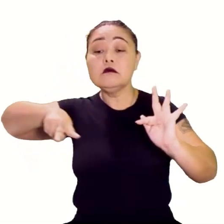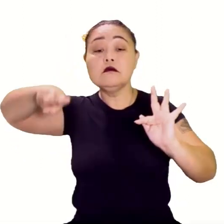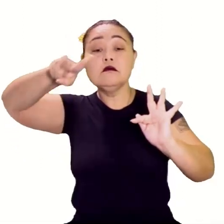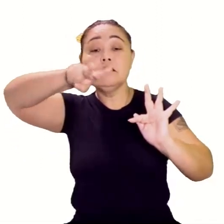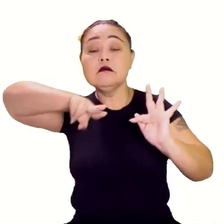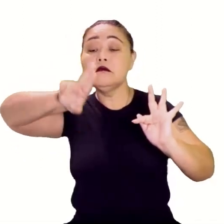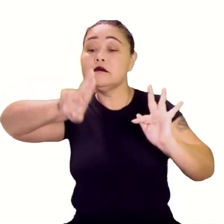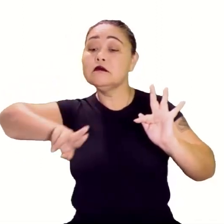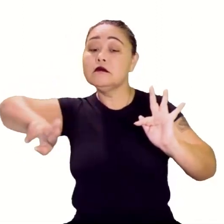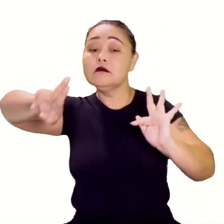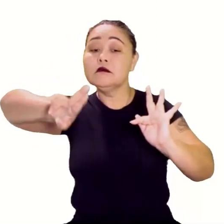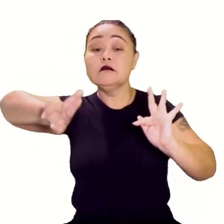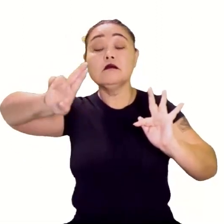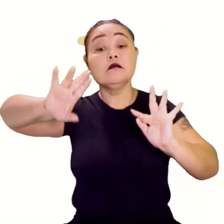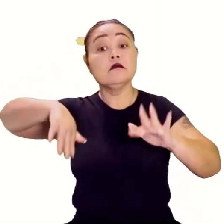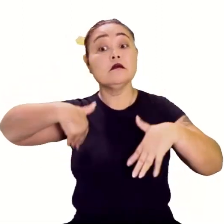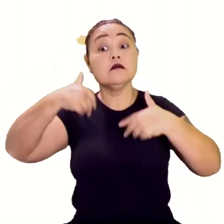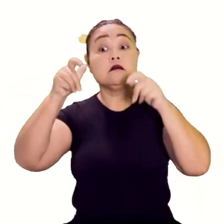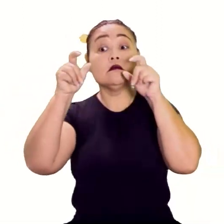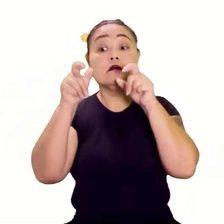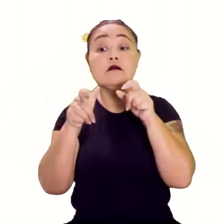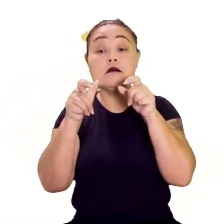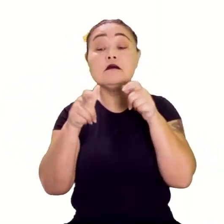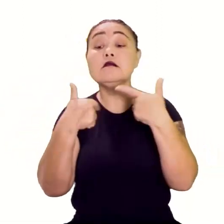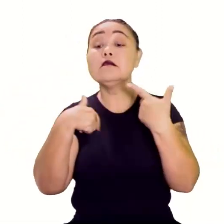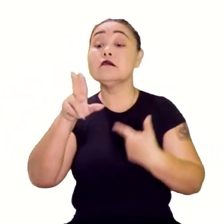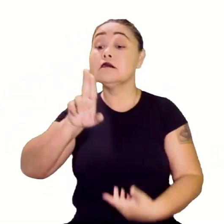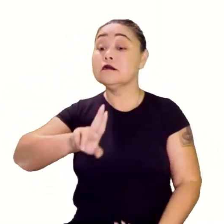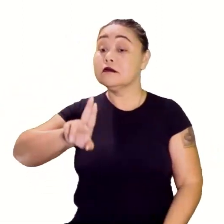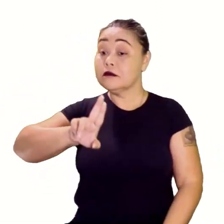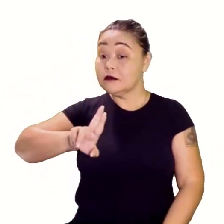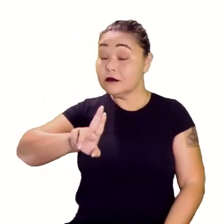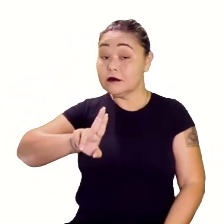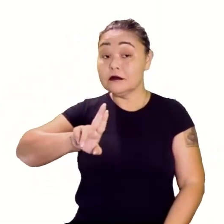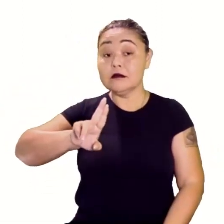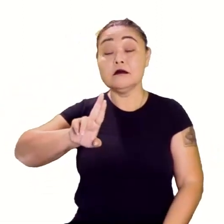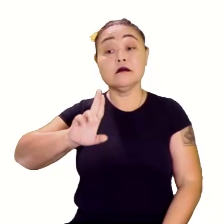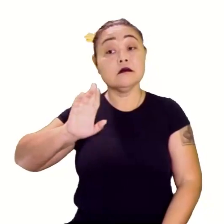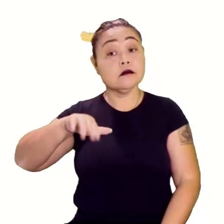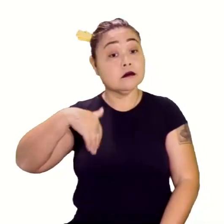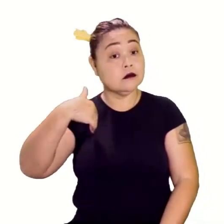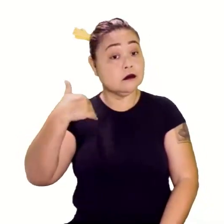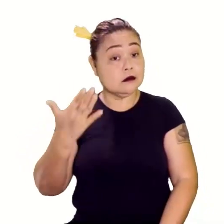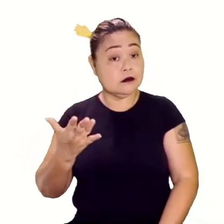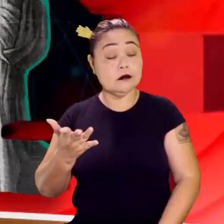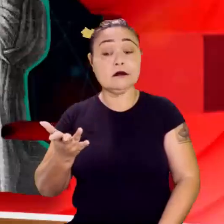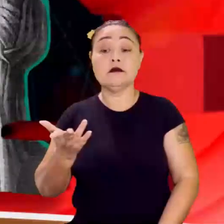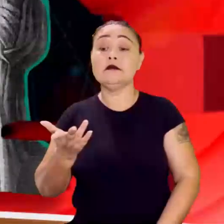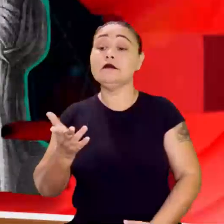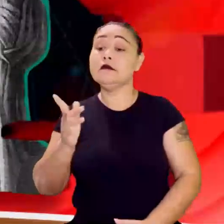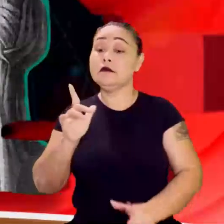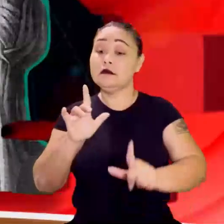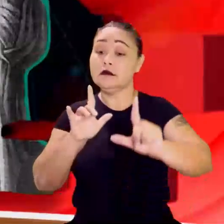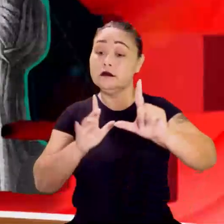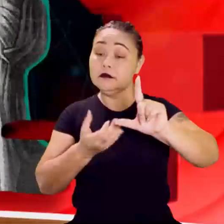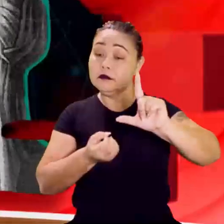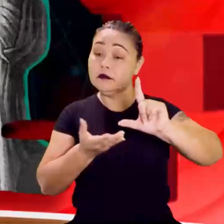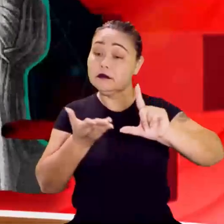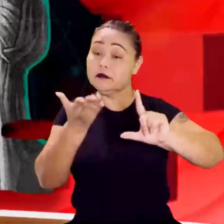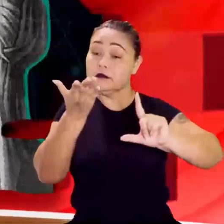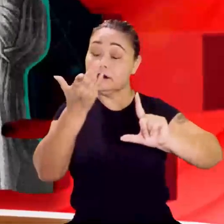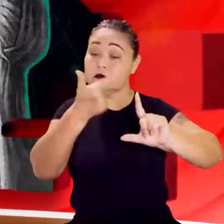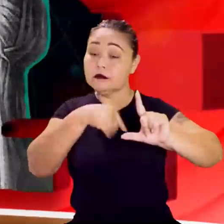algumas aplicações. Isso. E onde a gente pode aplicar isso aí? Olha, a aplicação do logaritmo